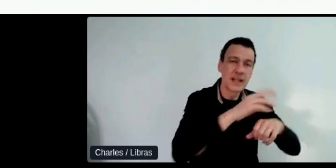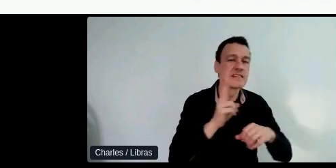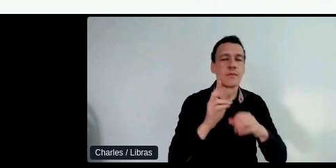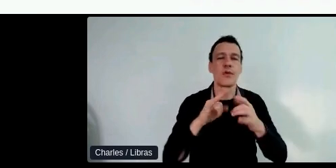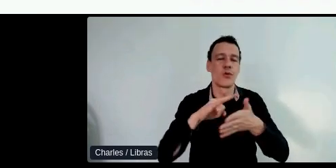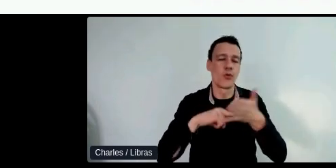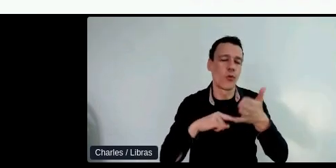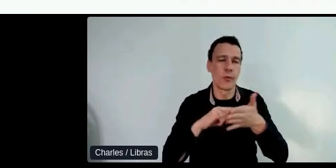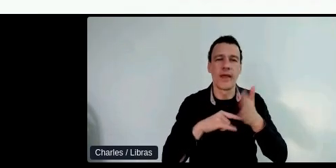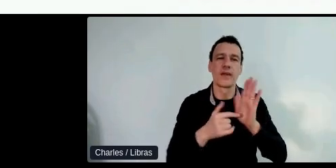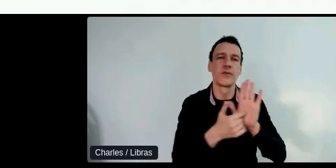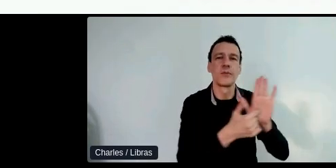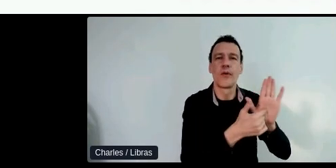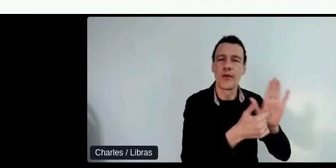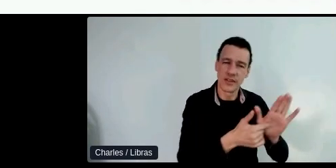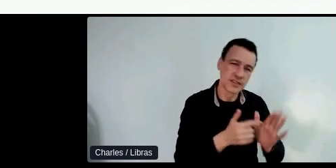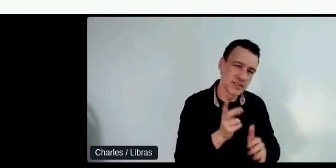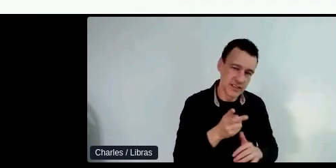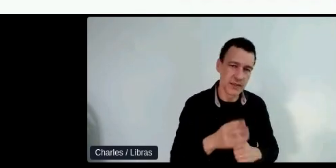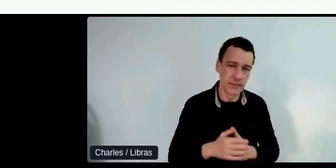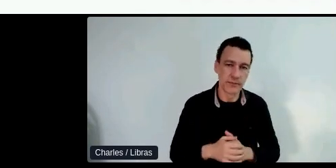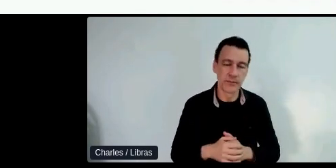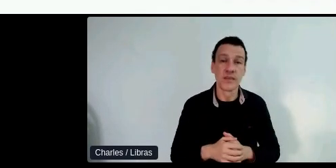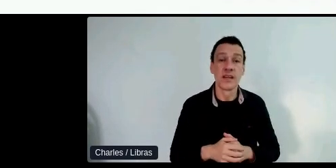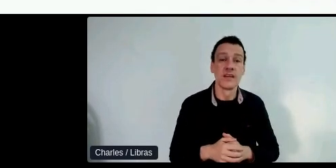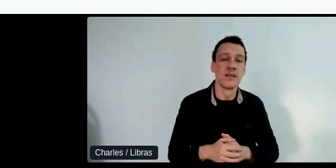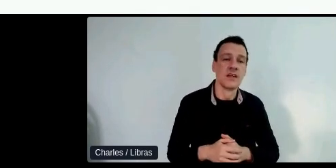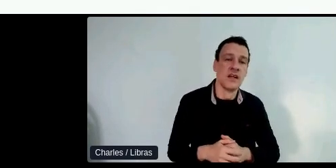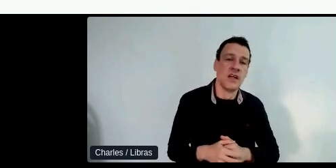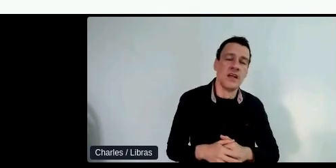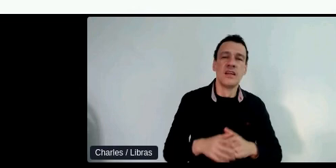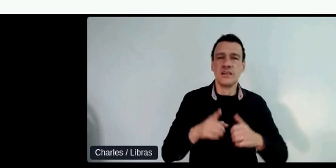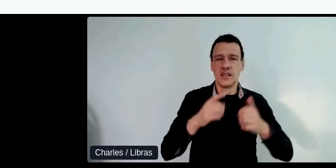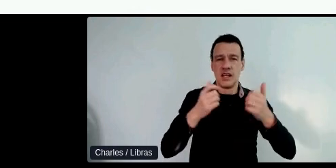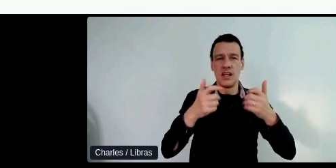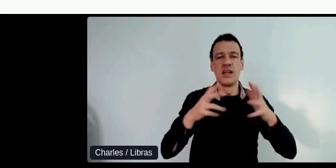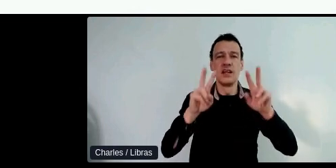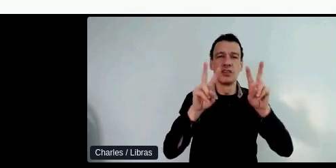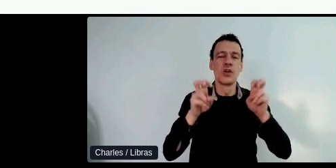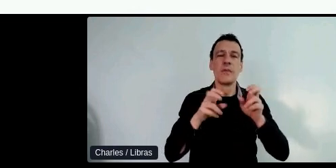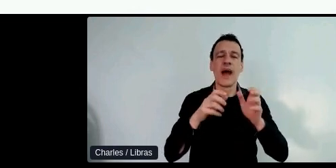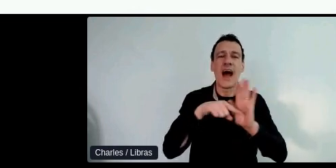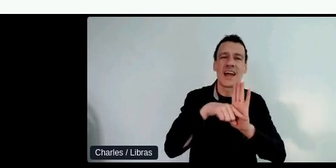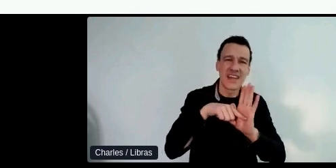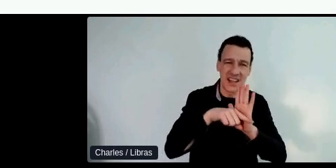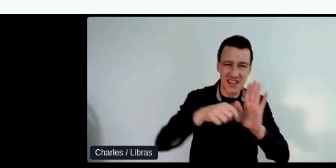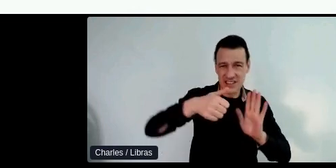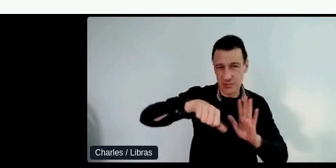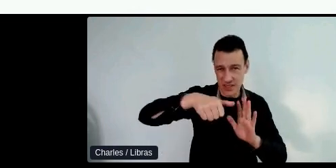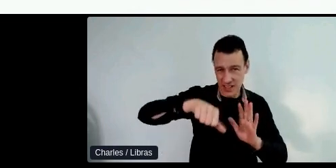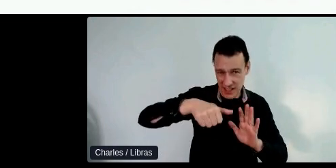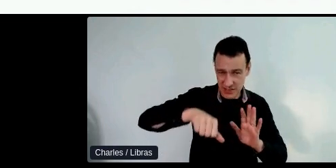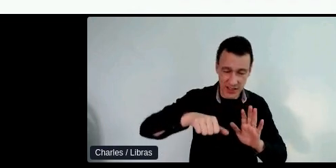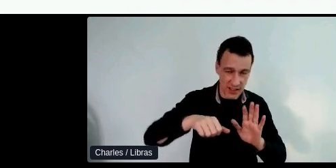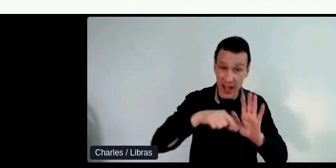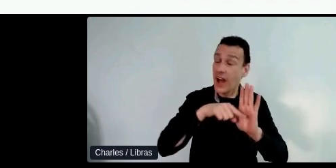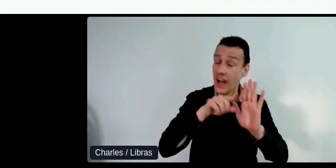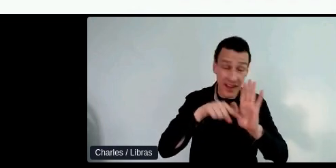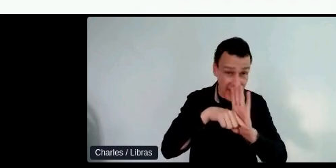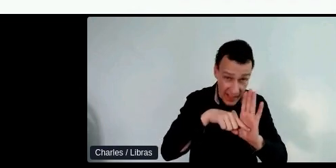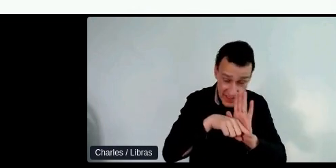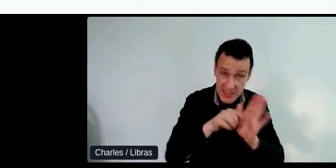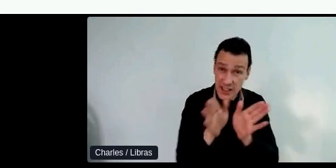fala num trabalho de análise de acessibilidade para um app, um site, é isso